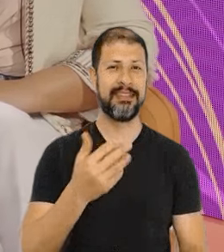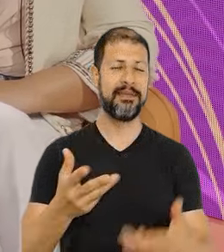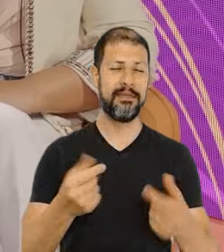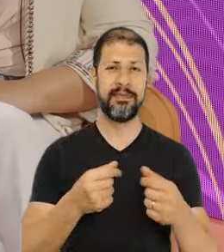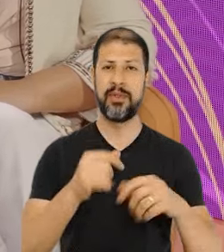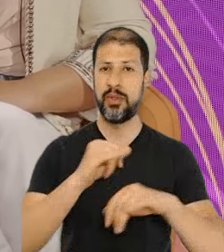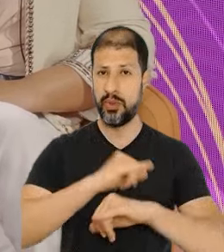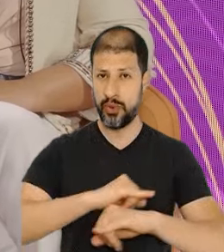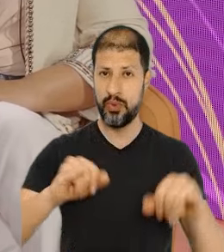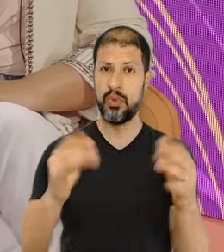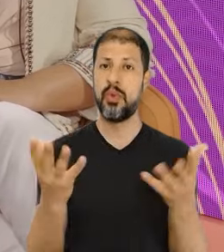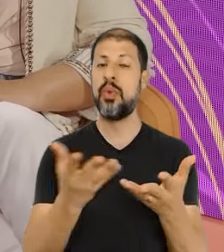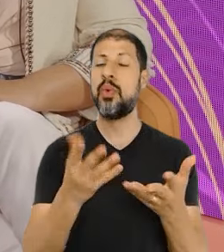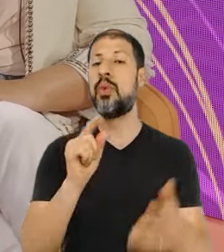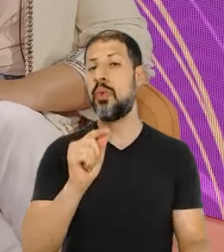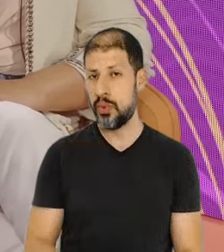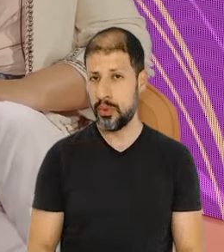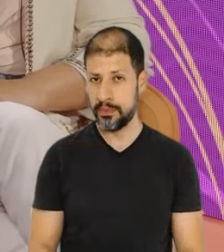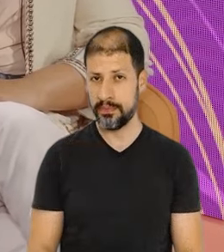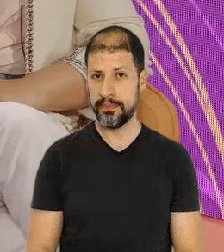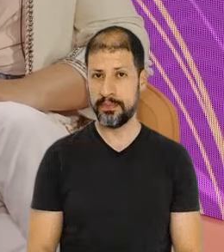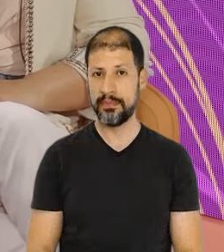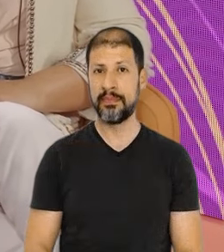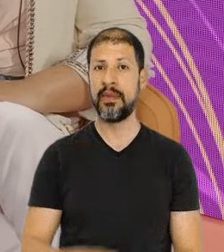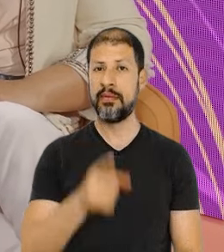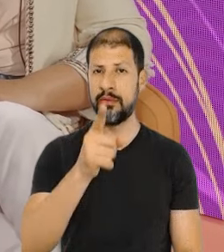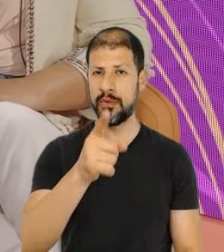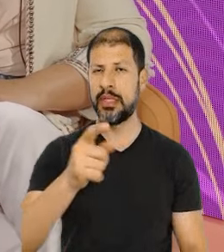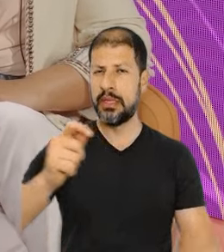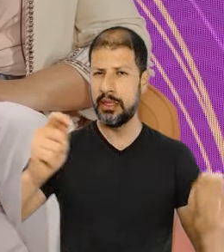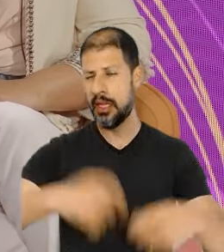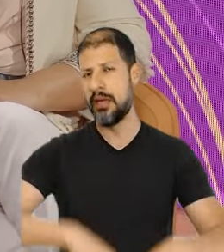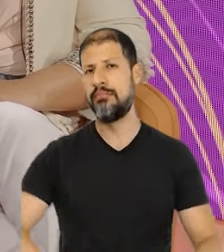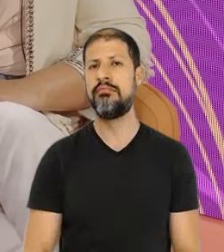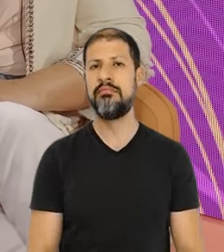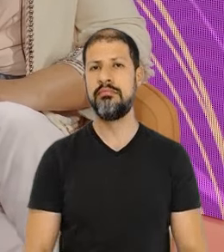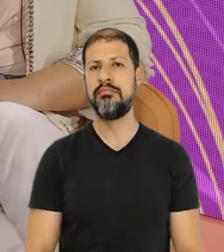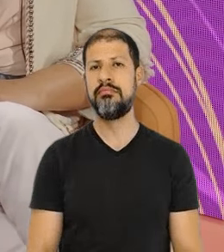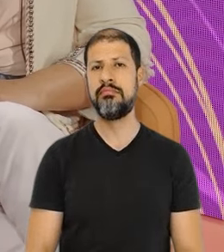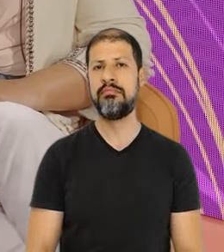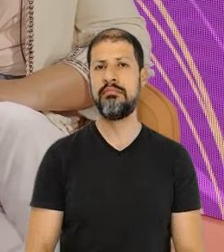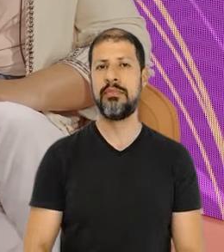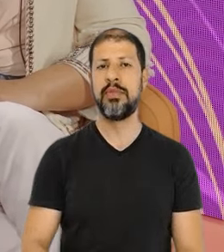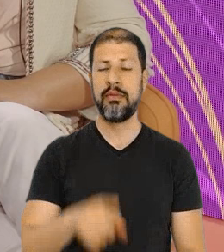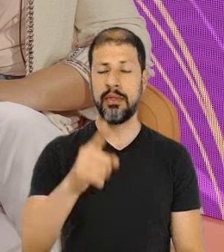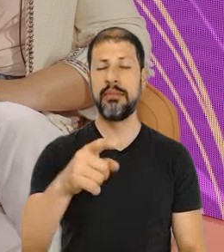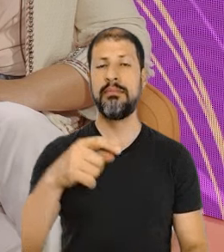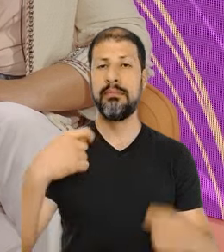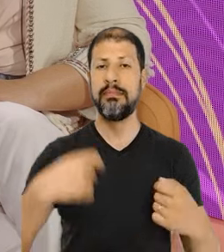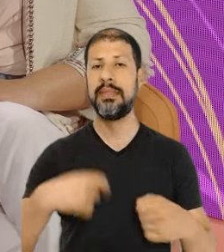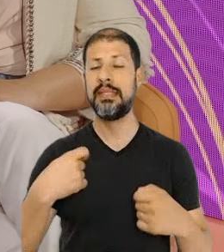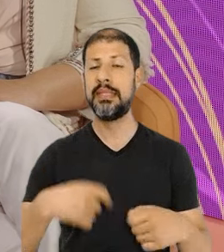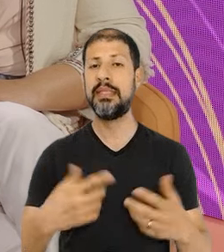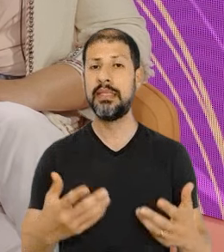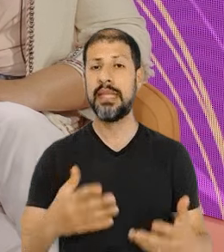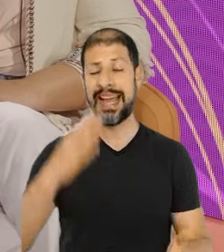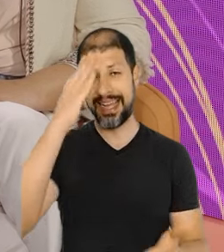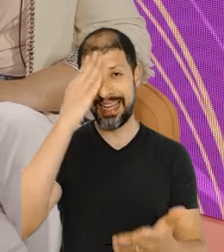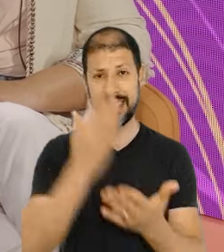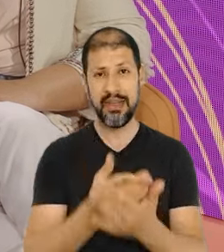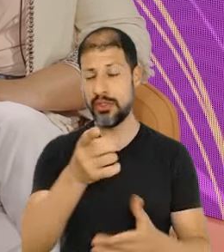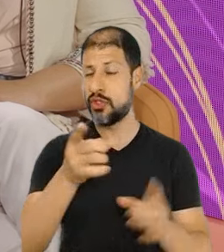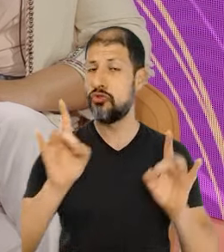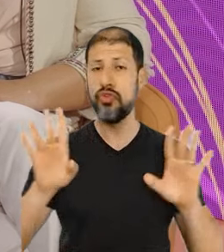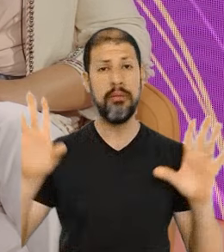que eu quero deixar hoje é que você é capaz você só precisa acreditar